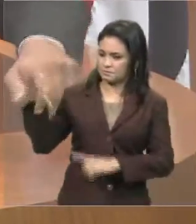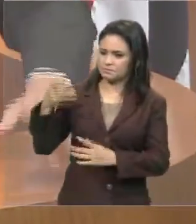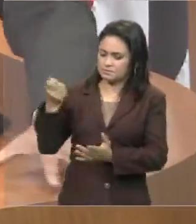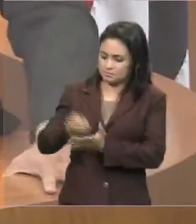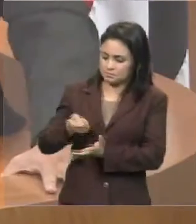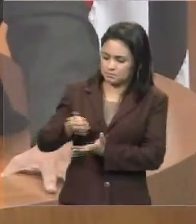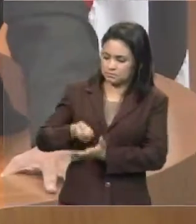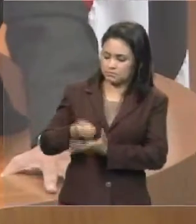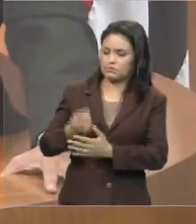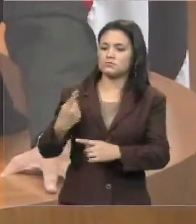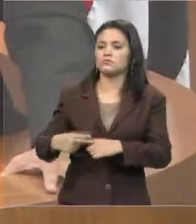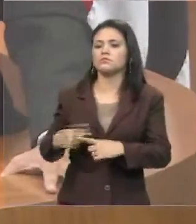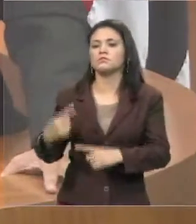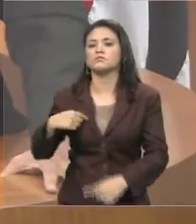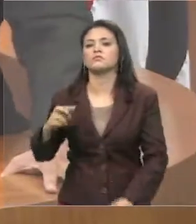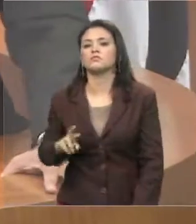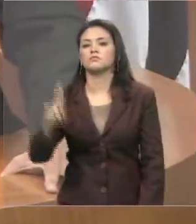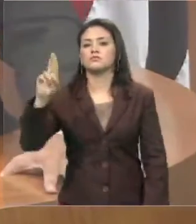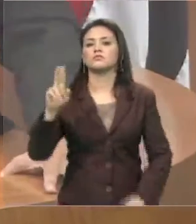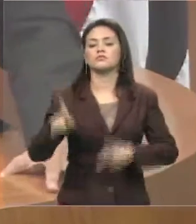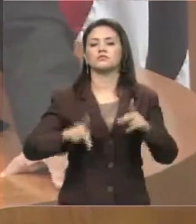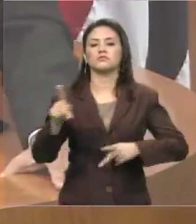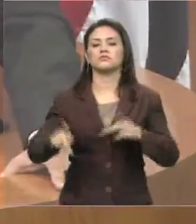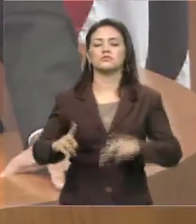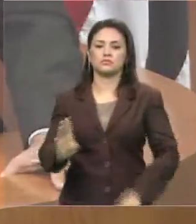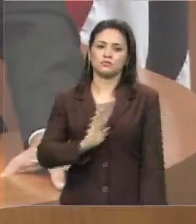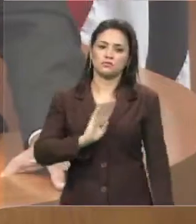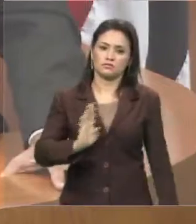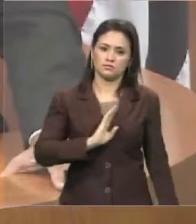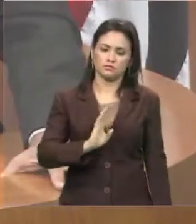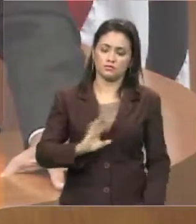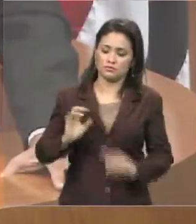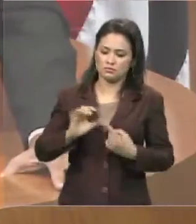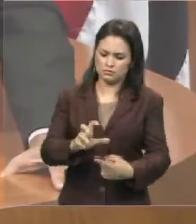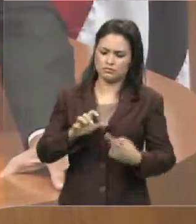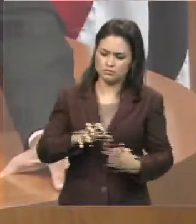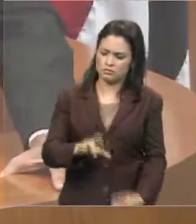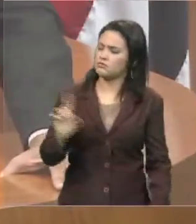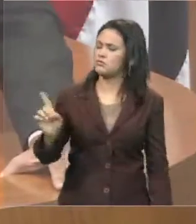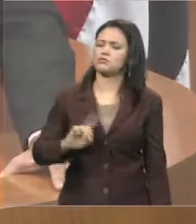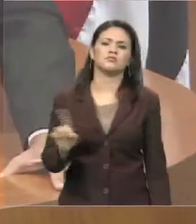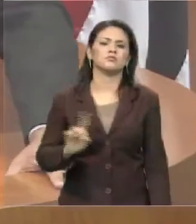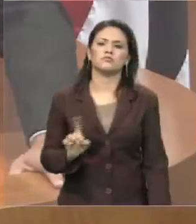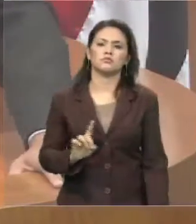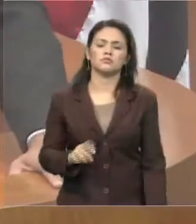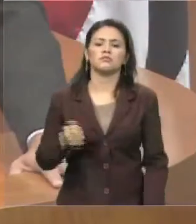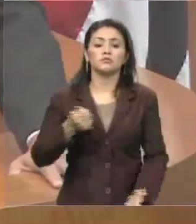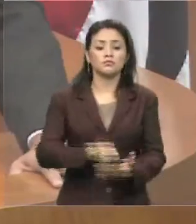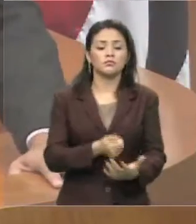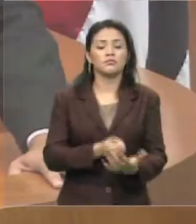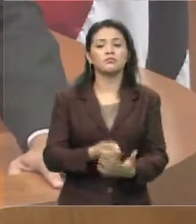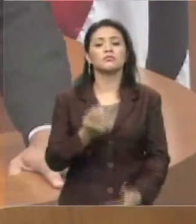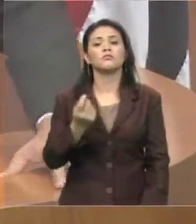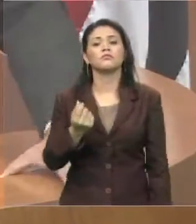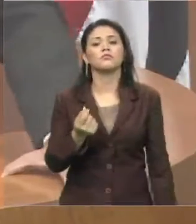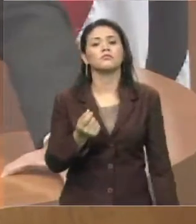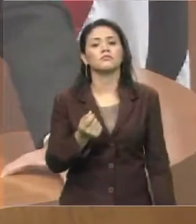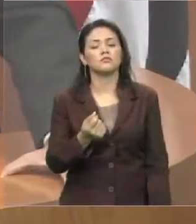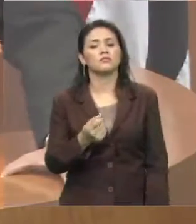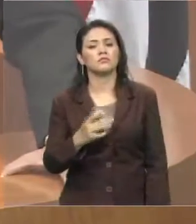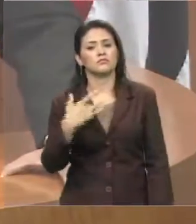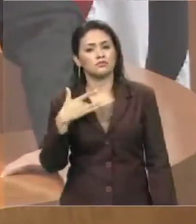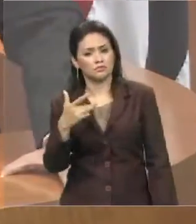da população de Bacabal. Isso não é perseguição. Cobrar o dinheiro para ser aplicado na saúde, isso não é